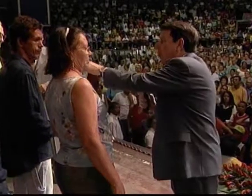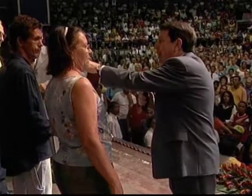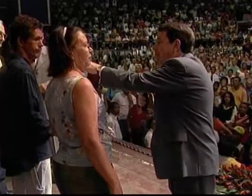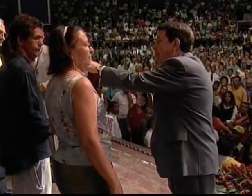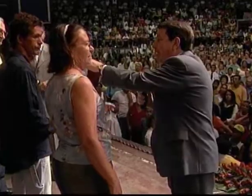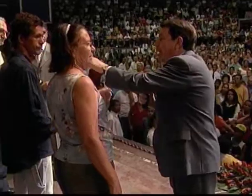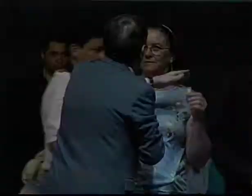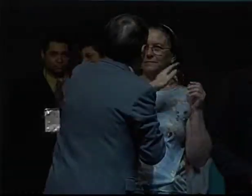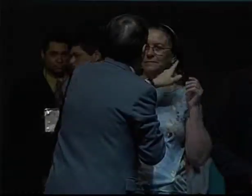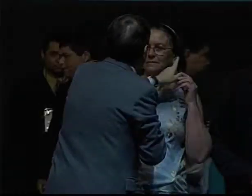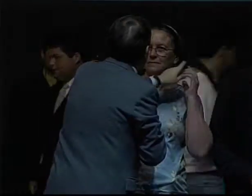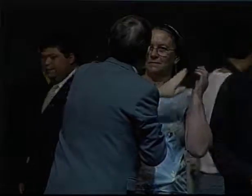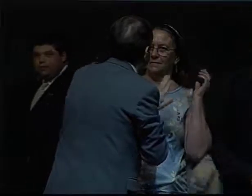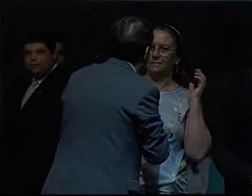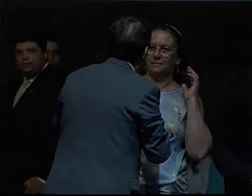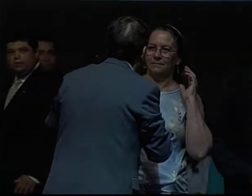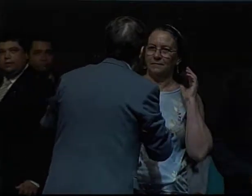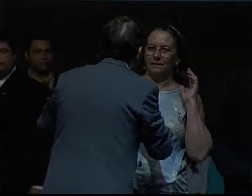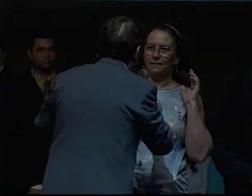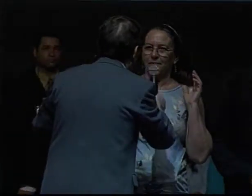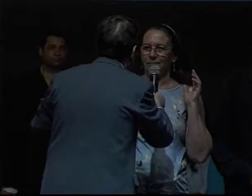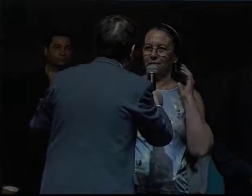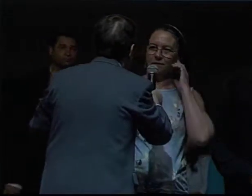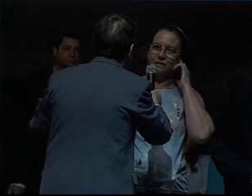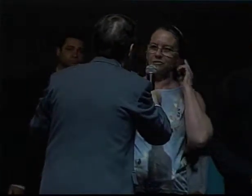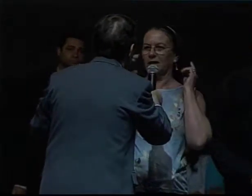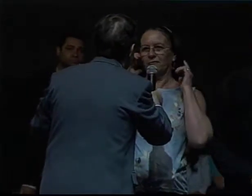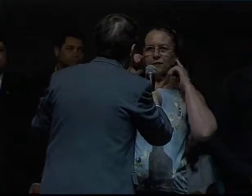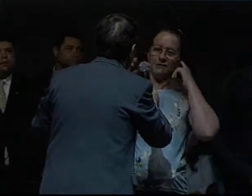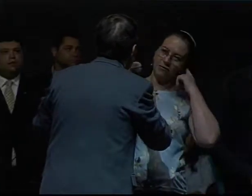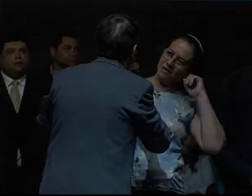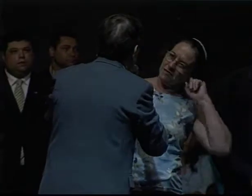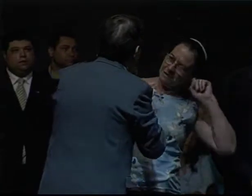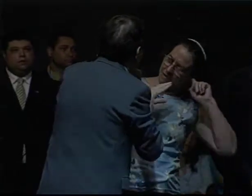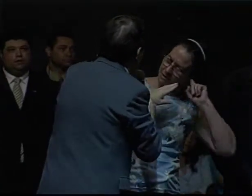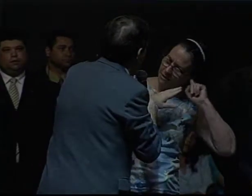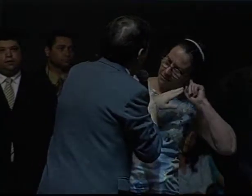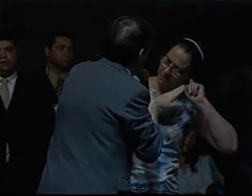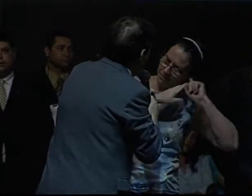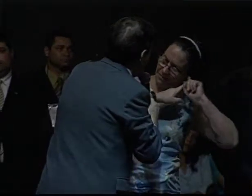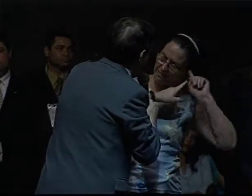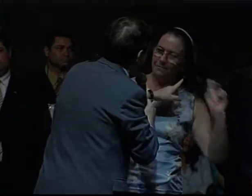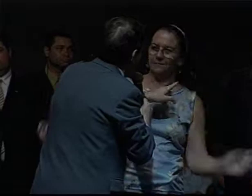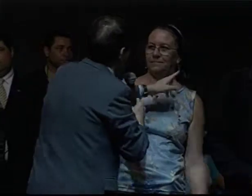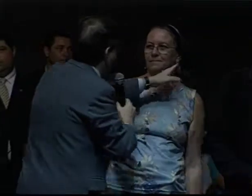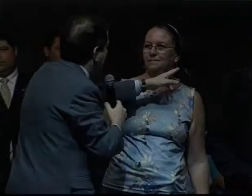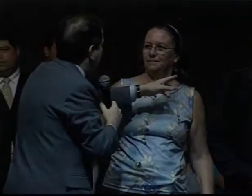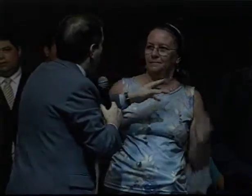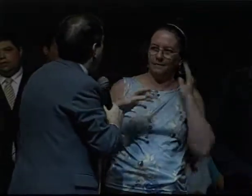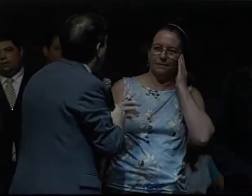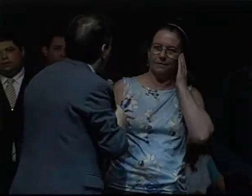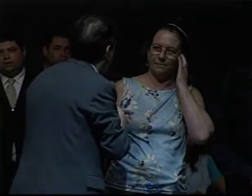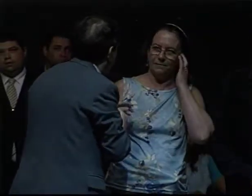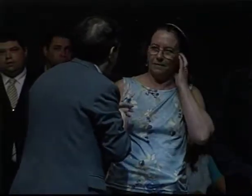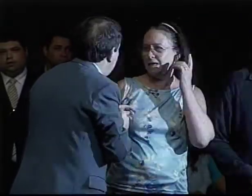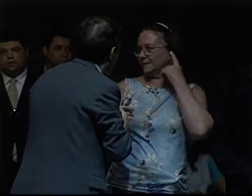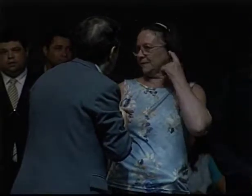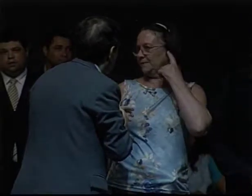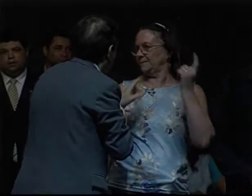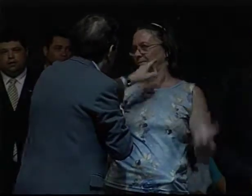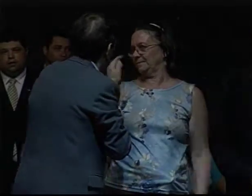anos. Então tapa. Se tapasse, não ouvia antes? Não, eu atendi o telefone, eu tinha que fazer assim. Então tapa bem. Qual que era o